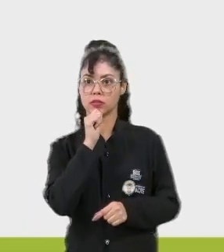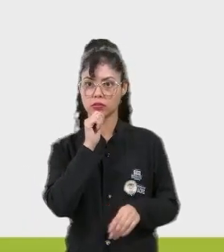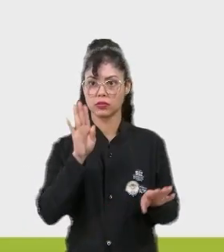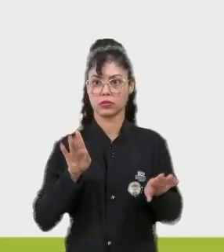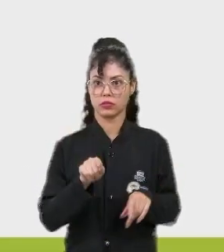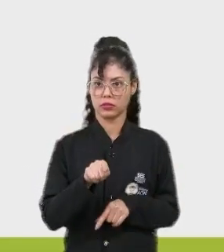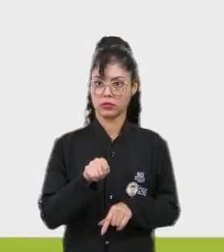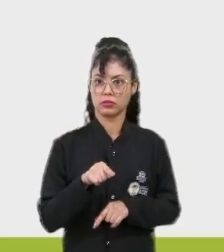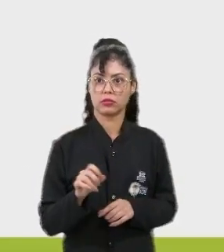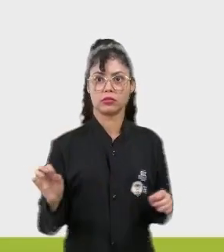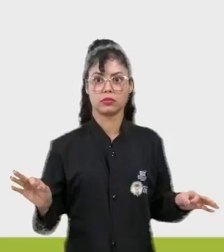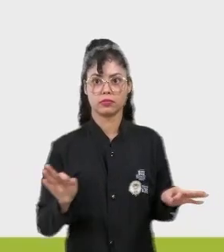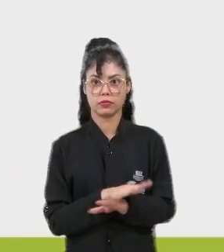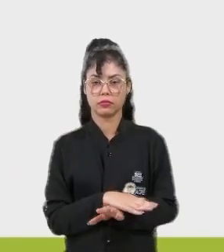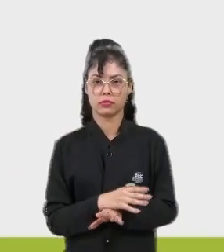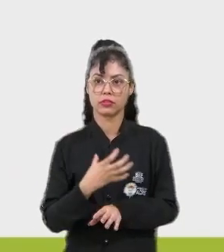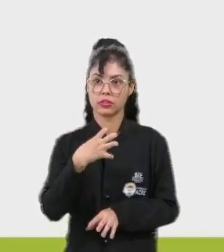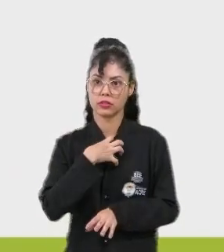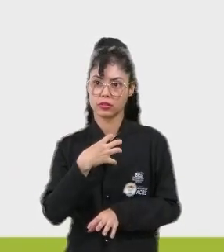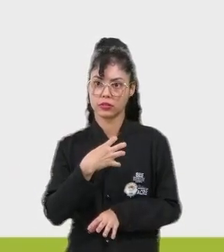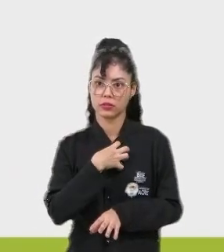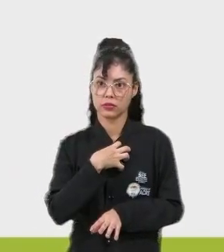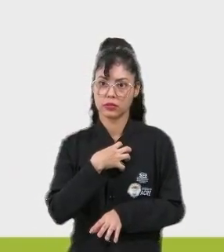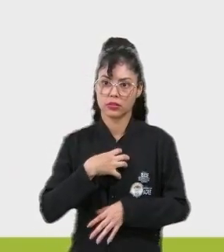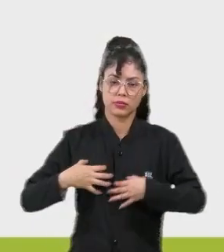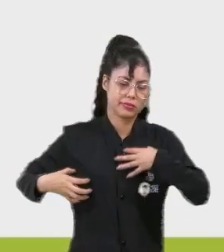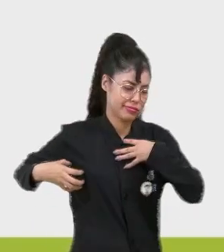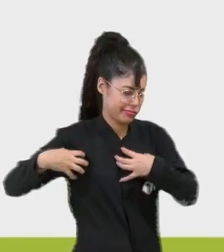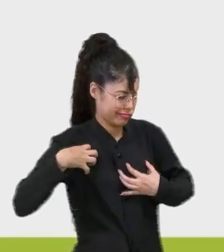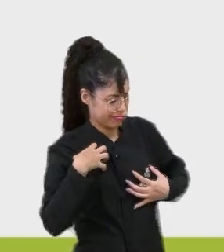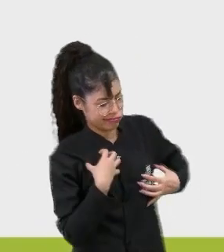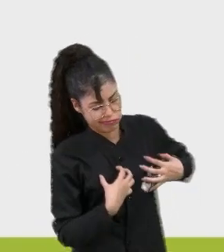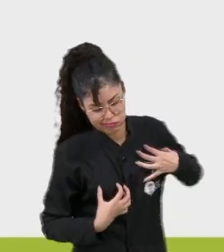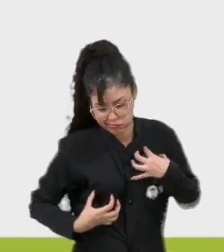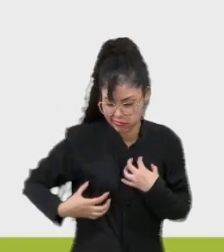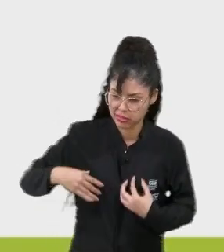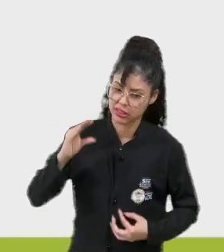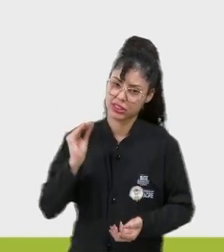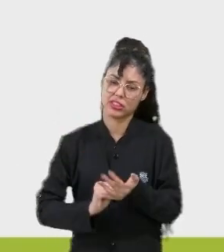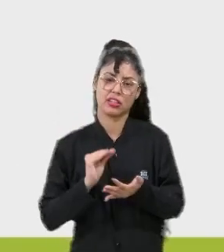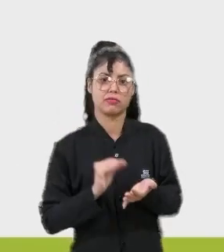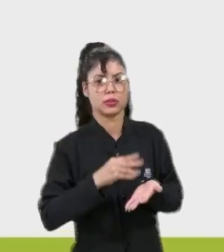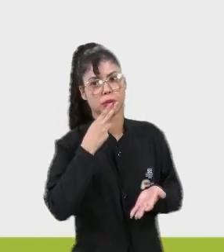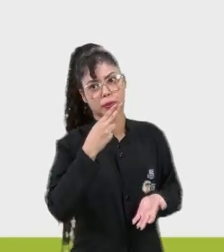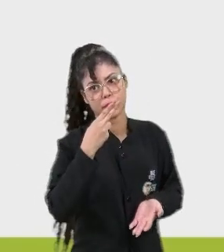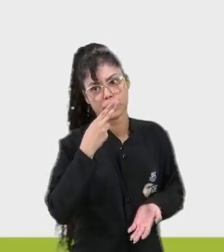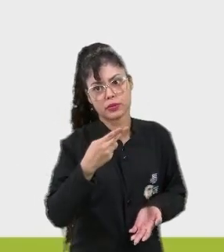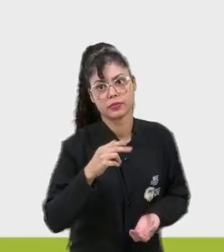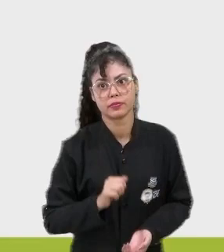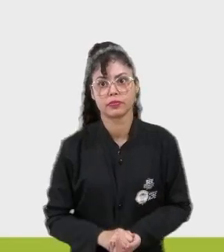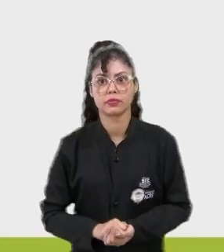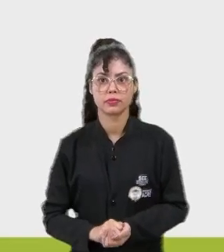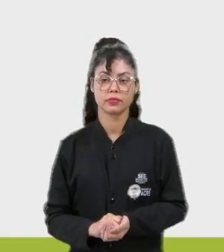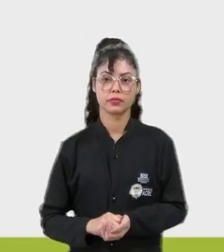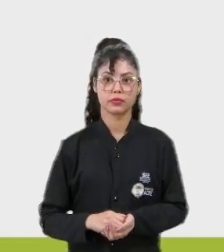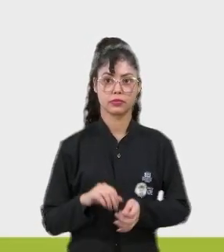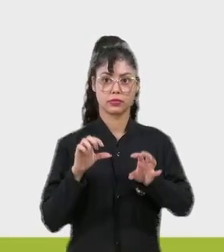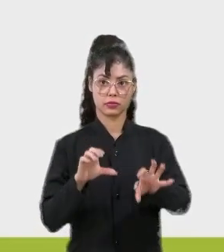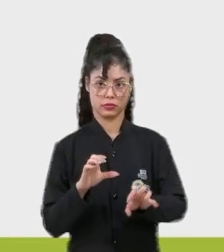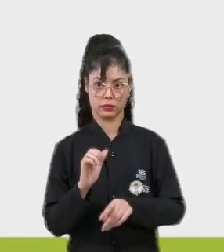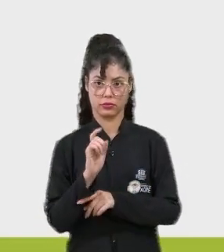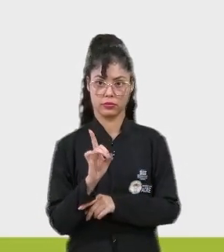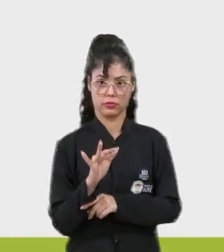e você sente os desagradáveis sintomas da falta do cigarro. Com seus